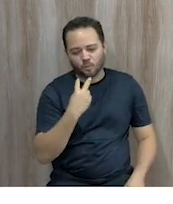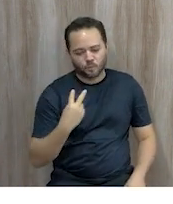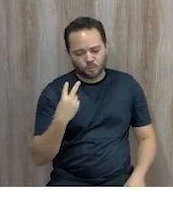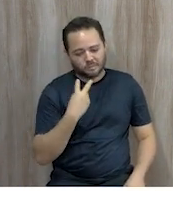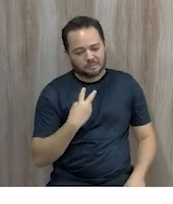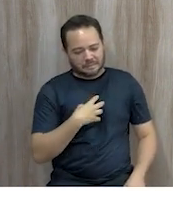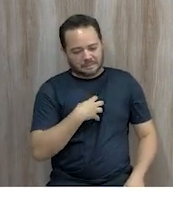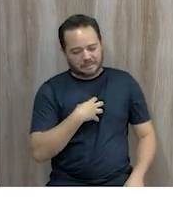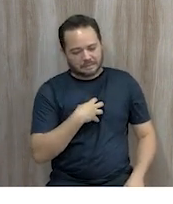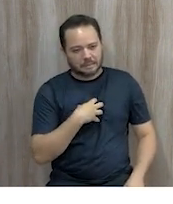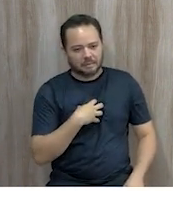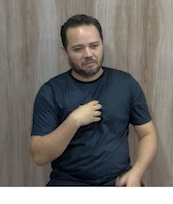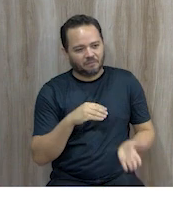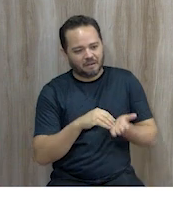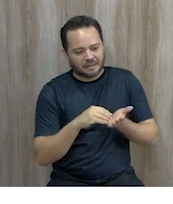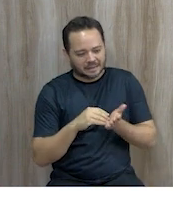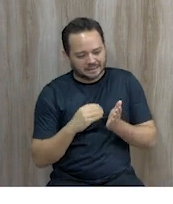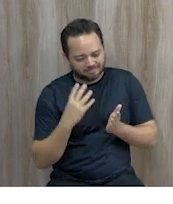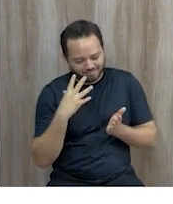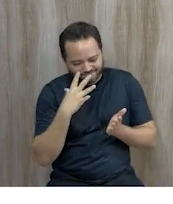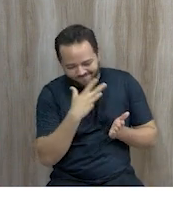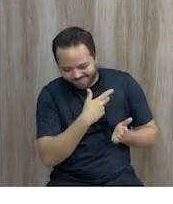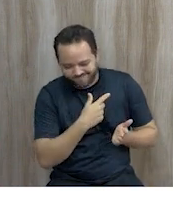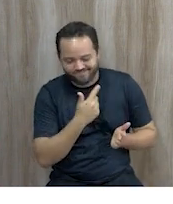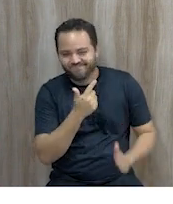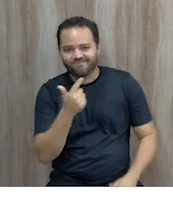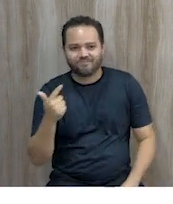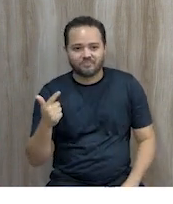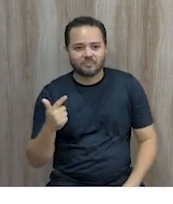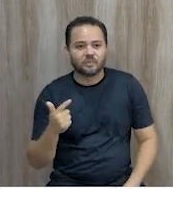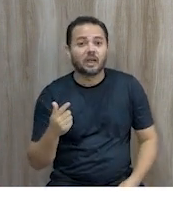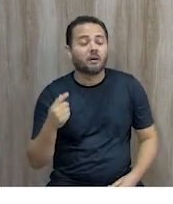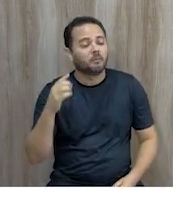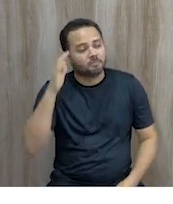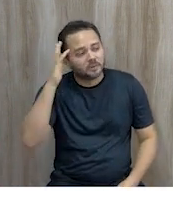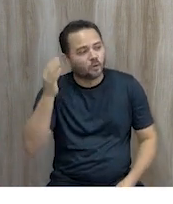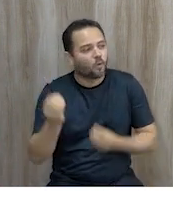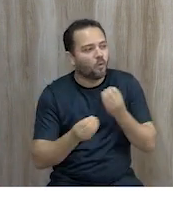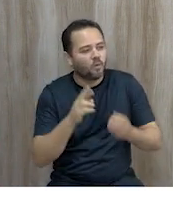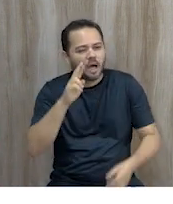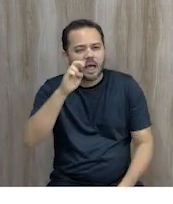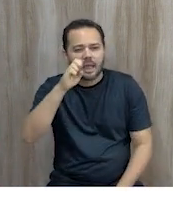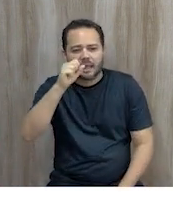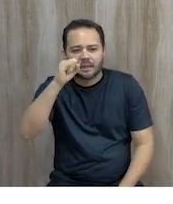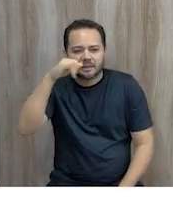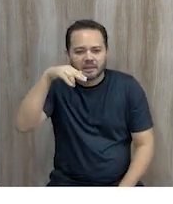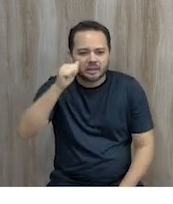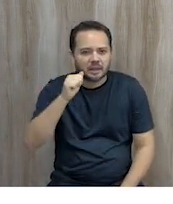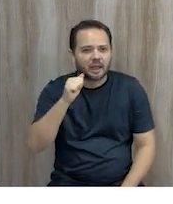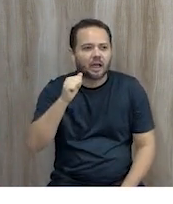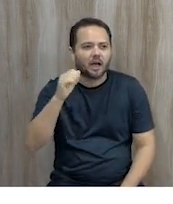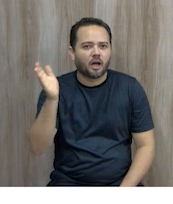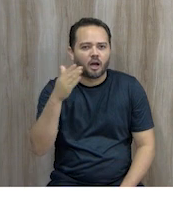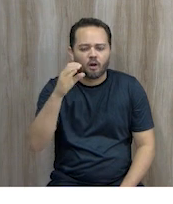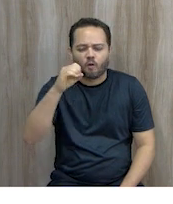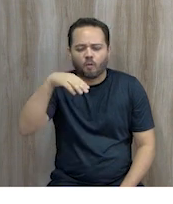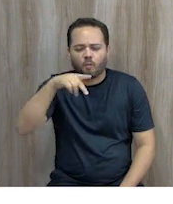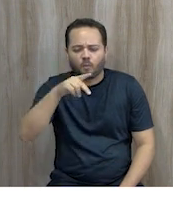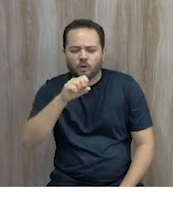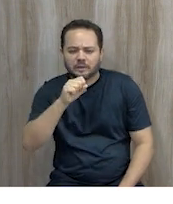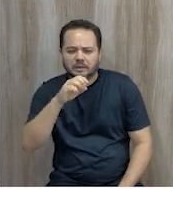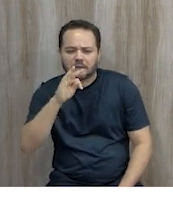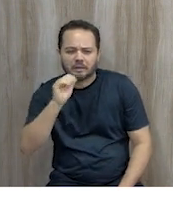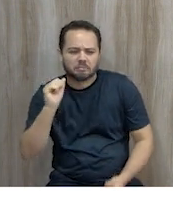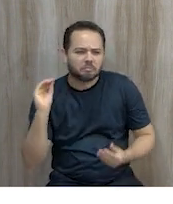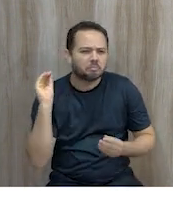E aí, como que a gente resolve essa situação? Será que a gente coloca resina composta na cor da gengiva? Será que a